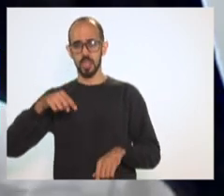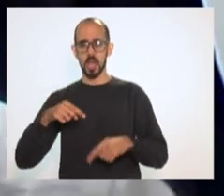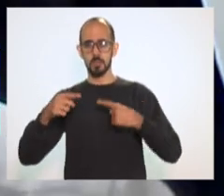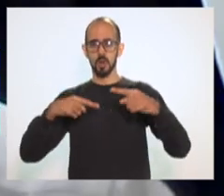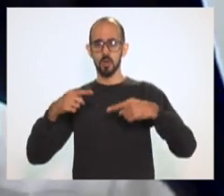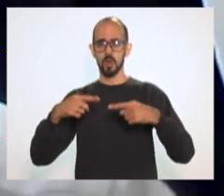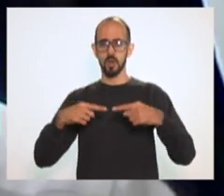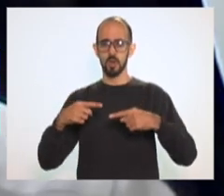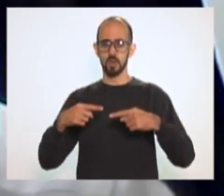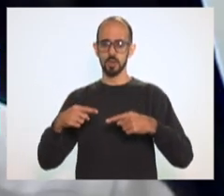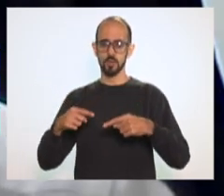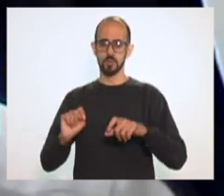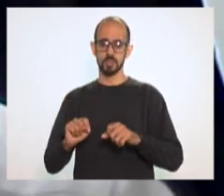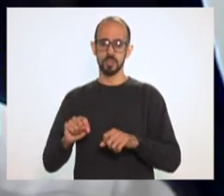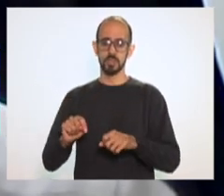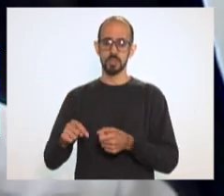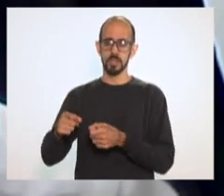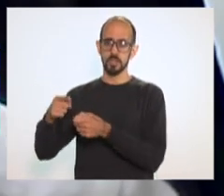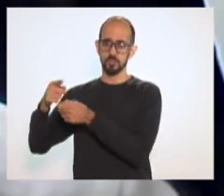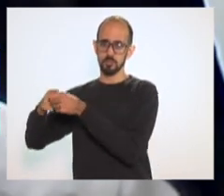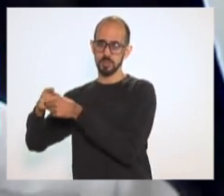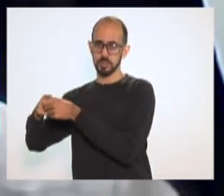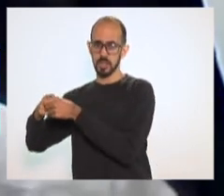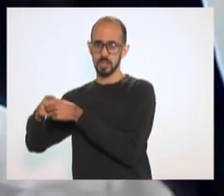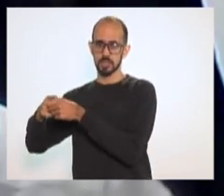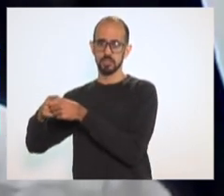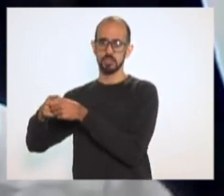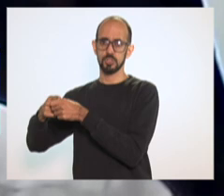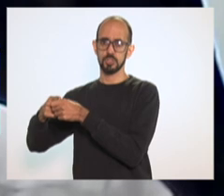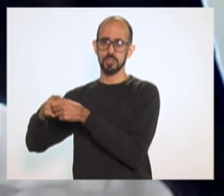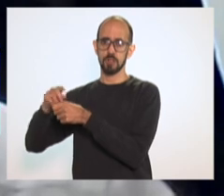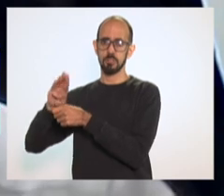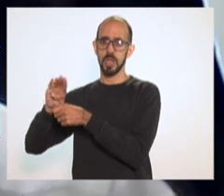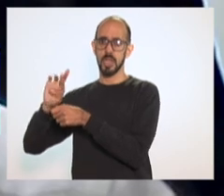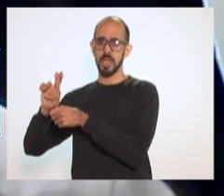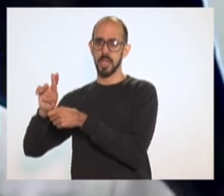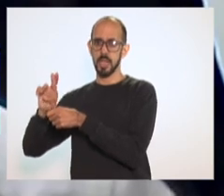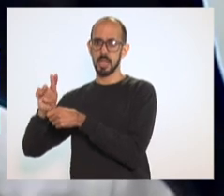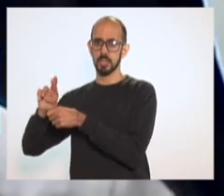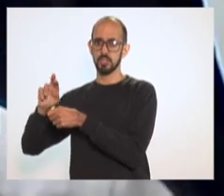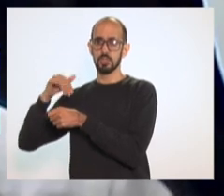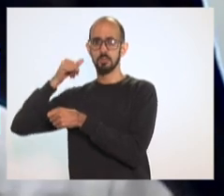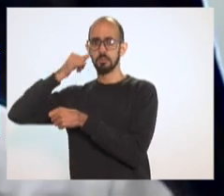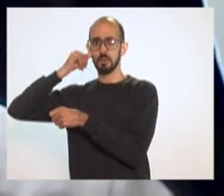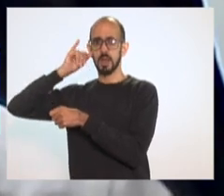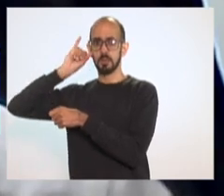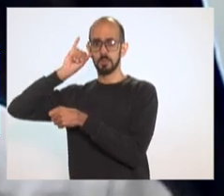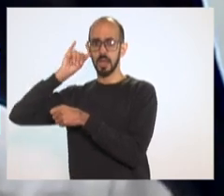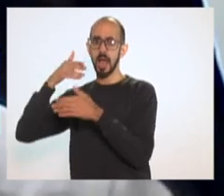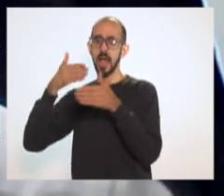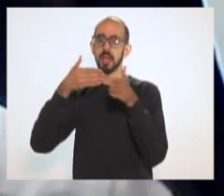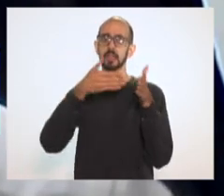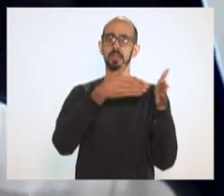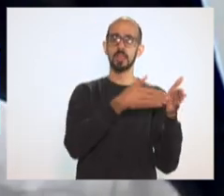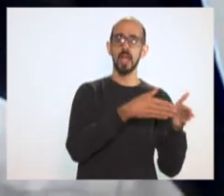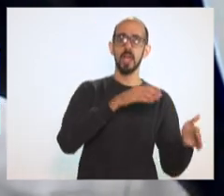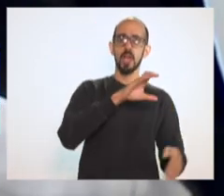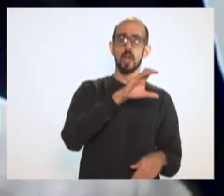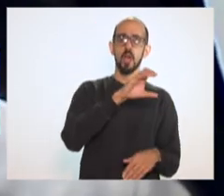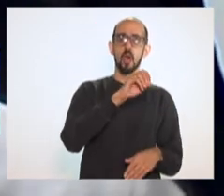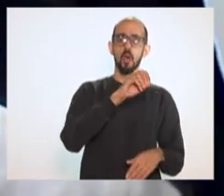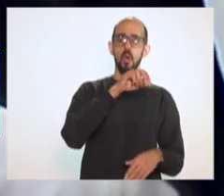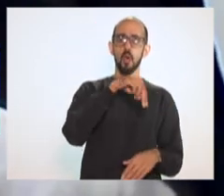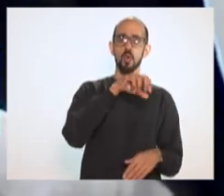BV Alderi ali na 393 na BR que sai de Barra do Piraí em direção conservatória passando pelo distrito de